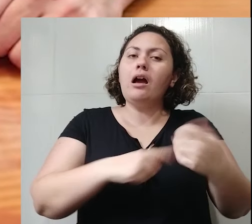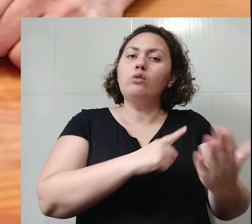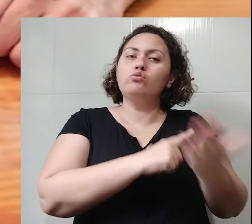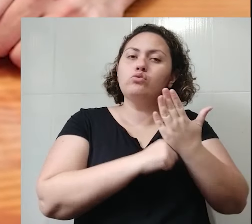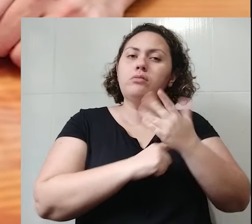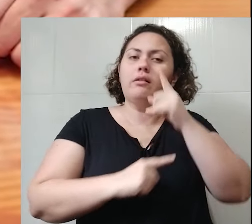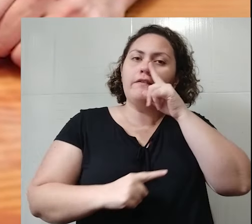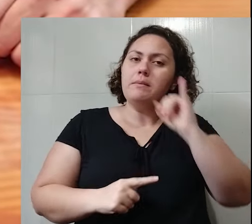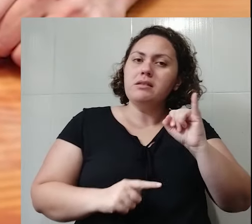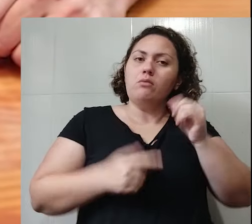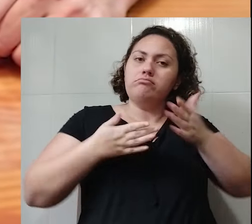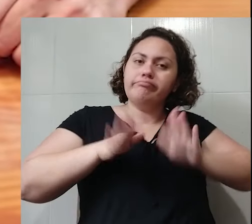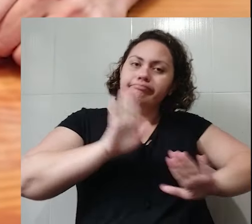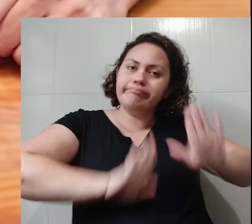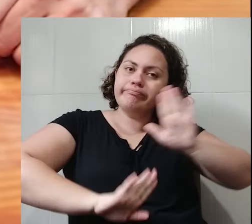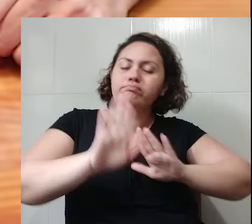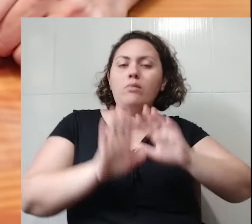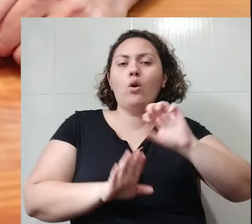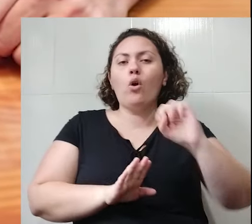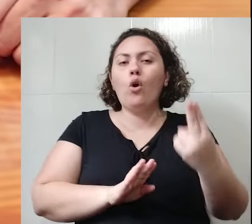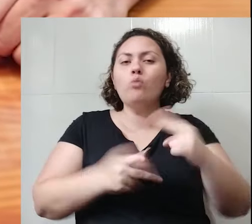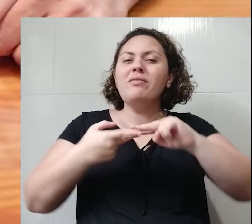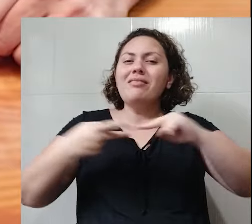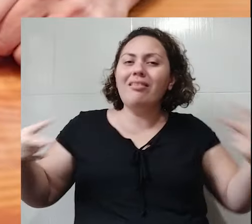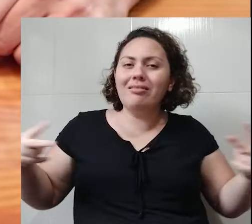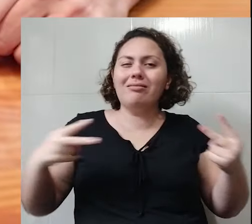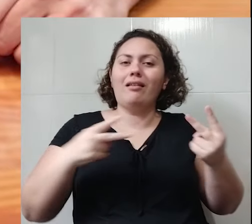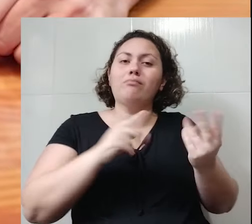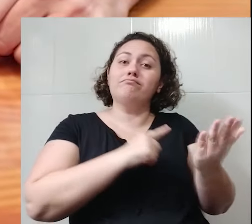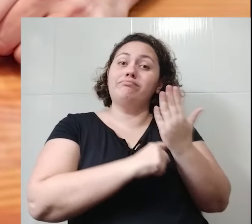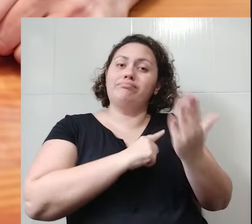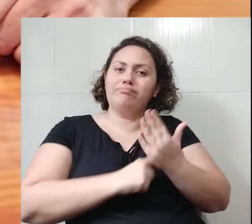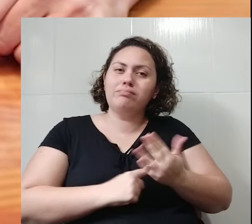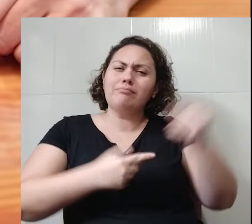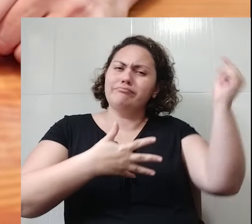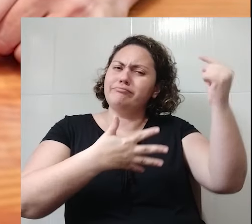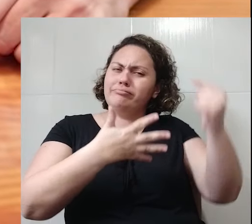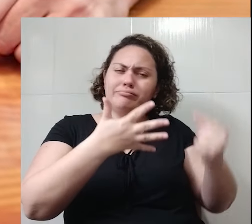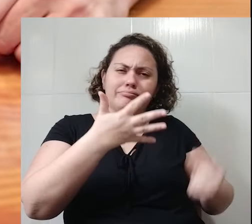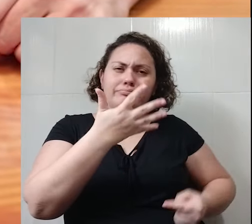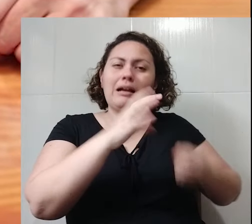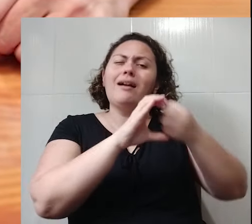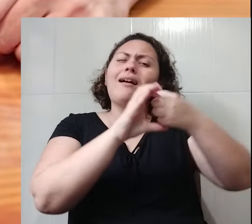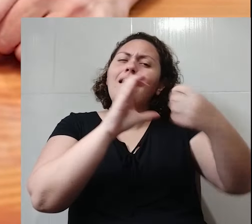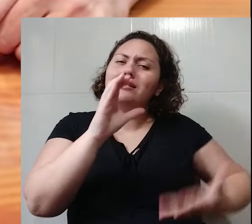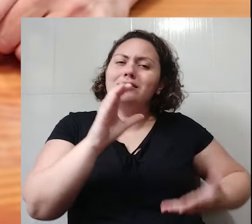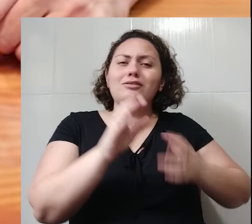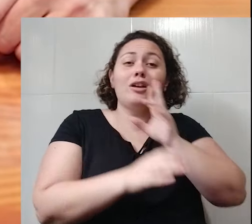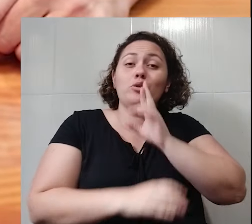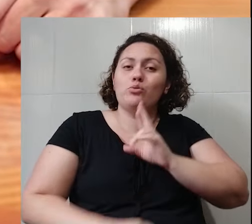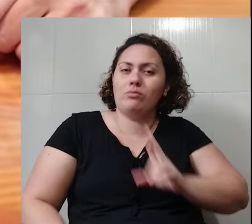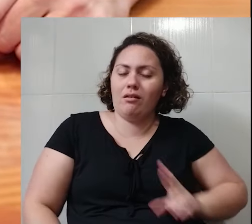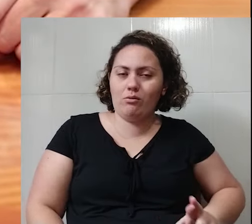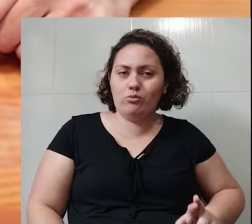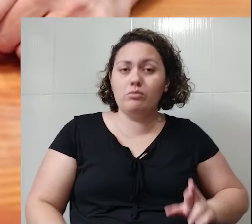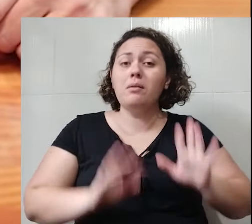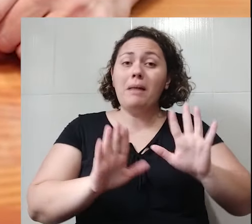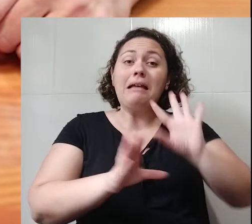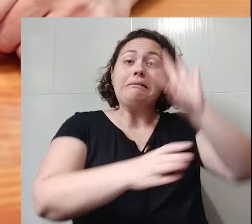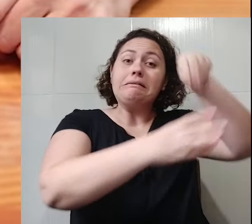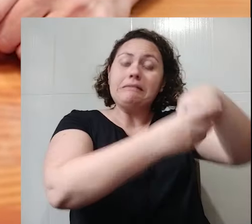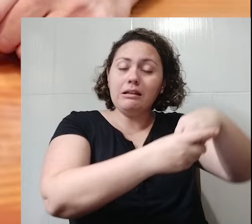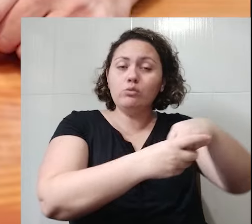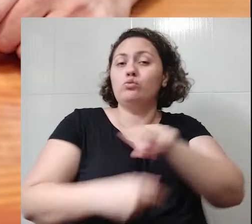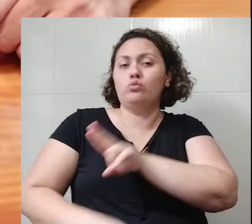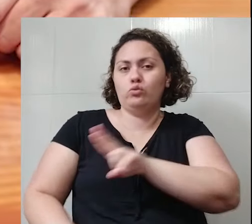ação anti-inflamatória, antioxidante, dentre outros efeitos já relatados. Nessas moléculas, então, se